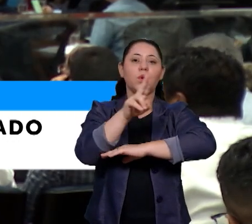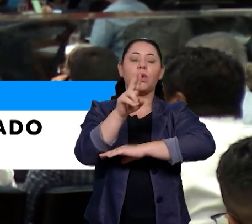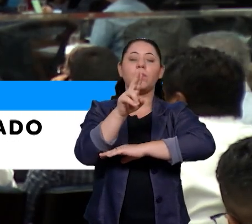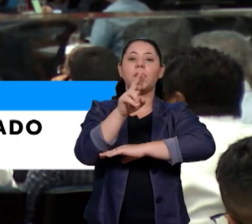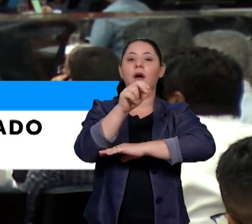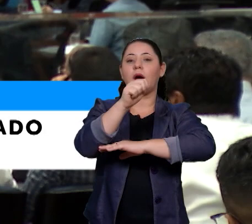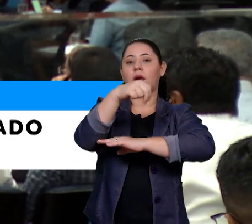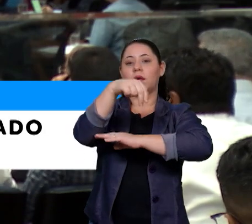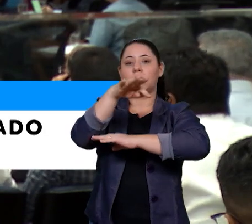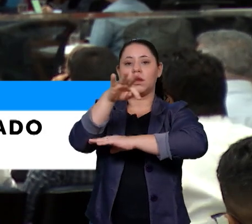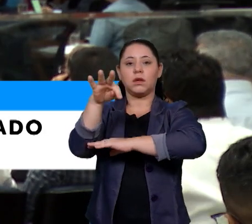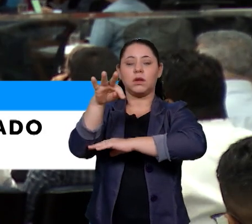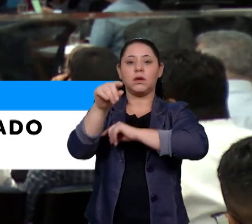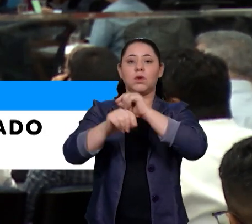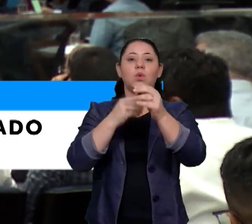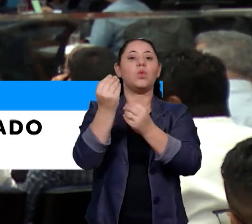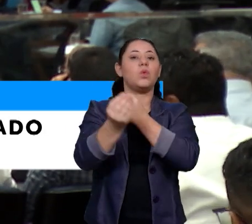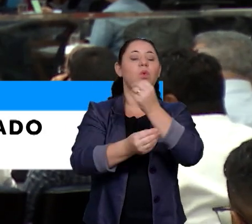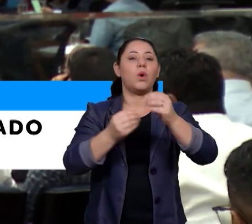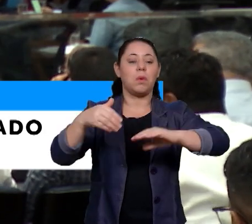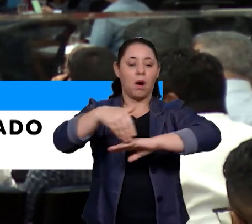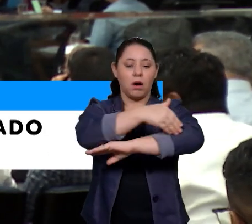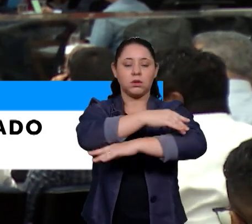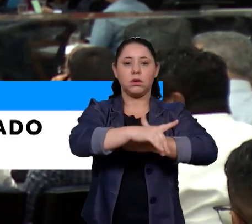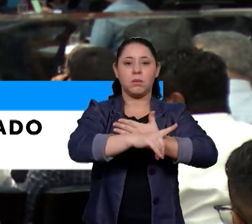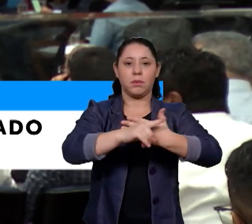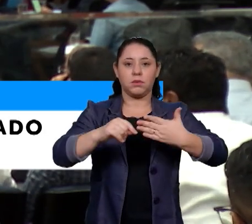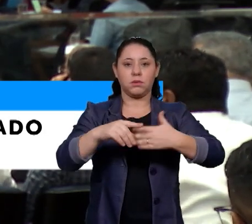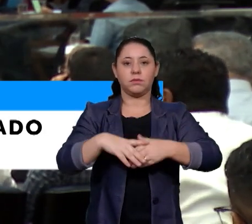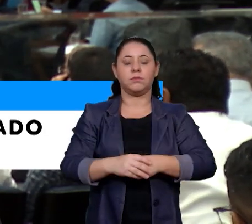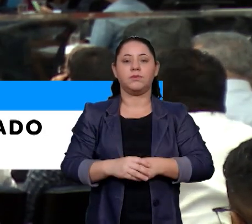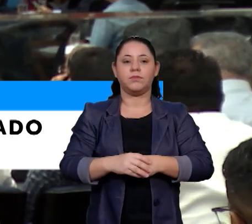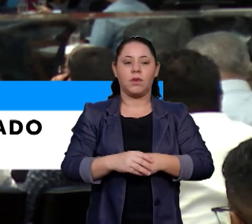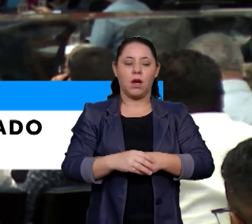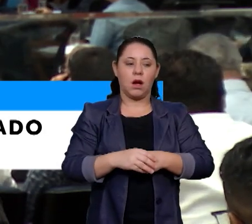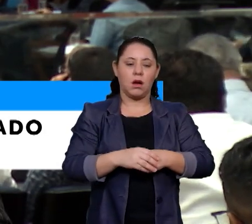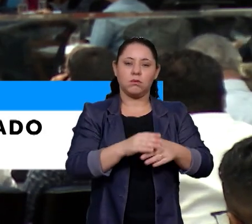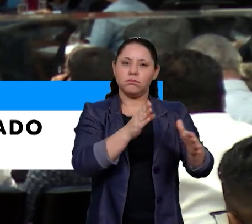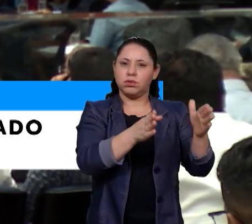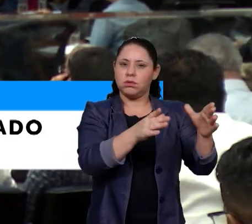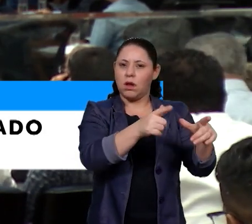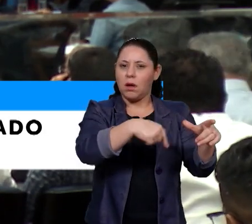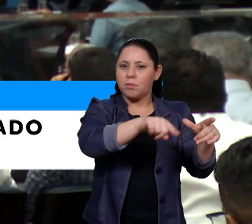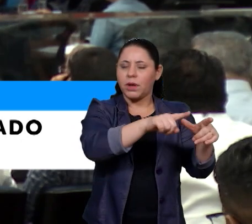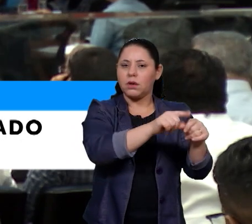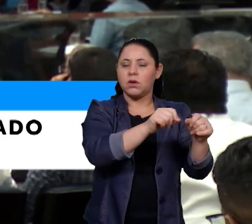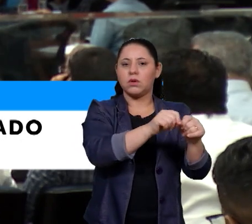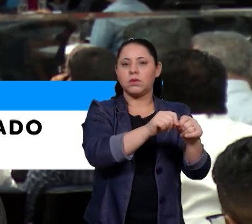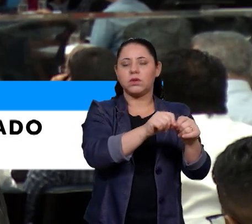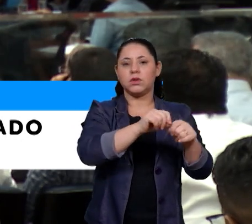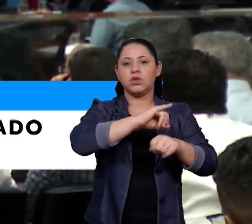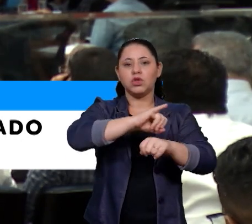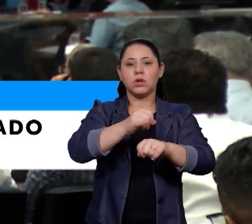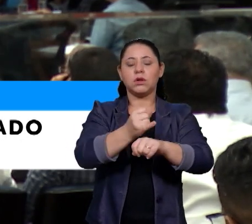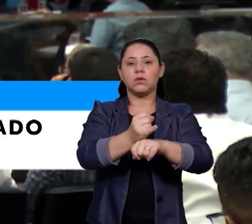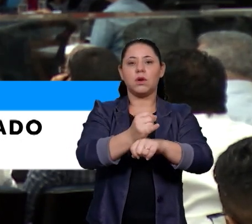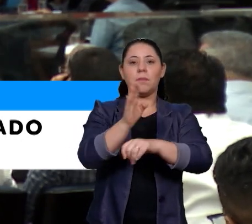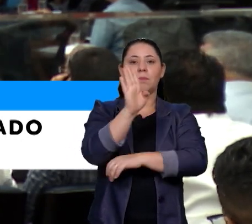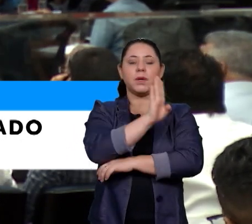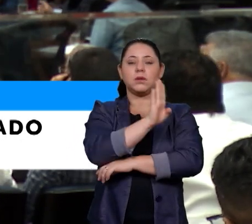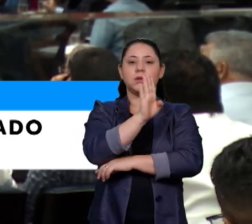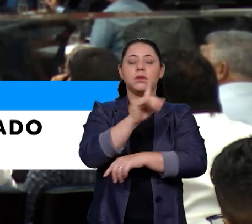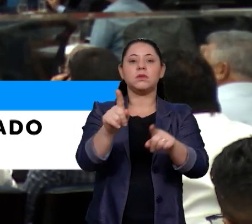denominado pela Agência Nacional de Transporte Terrestre como Rota do Pantanal. Essa parte da rodovia corta os municípios